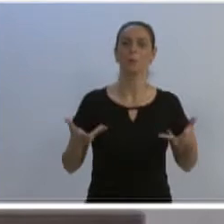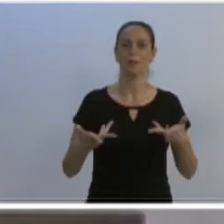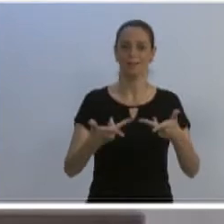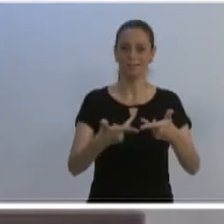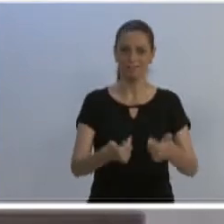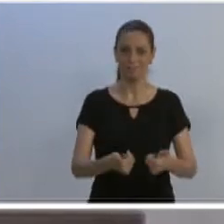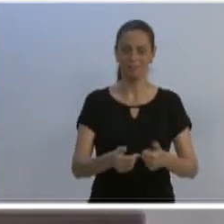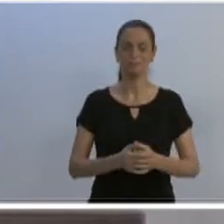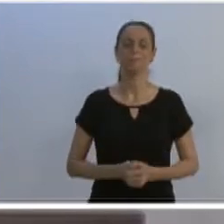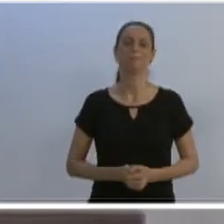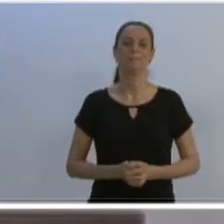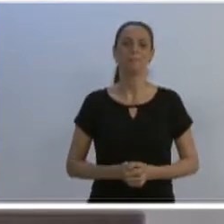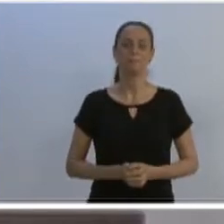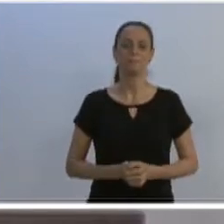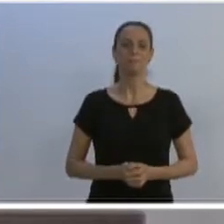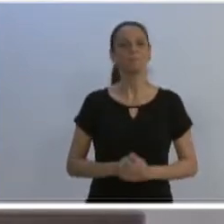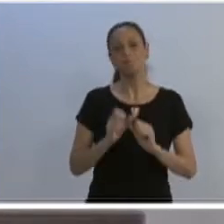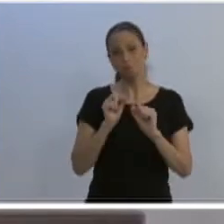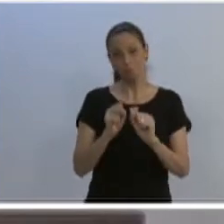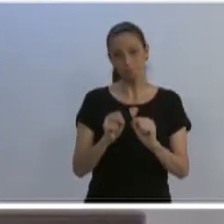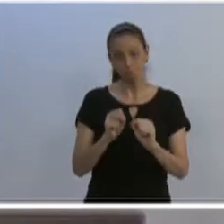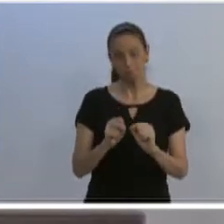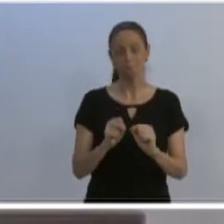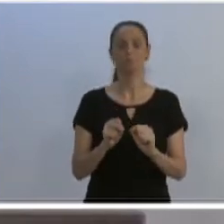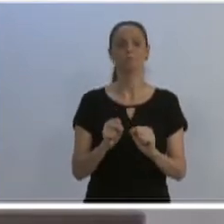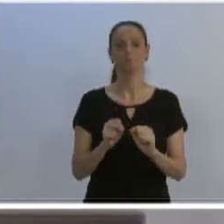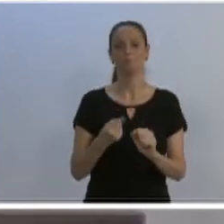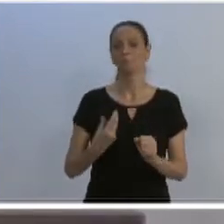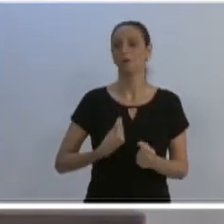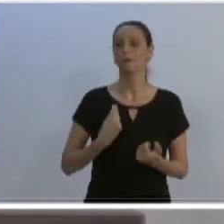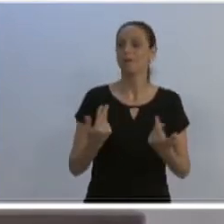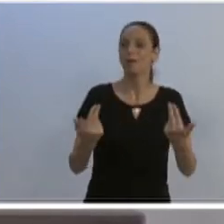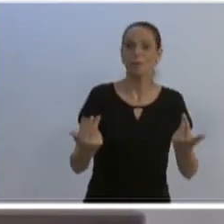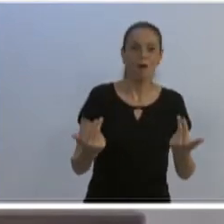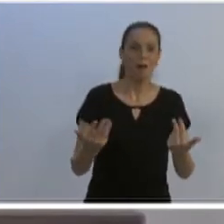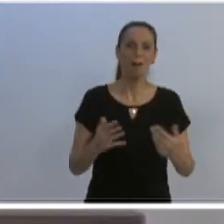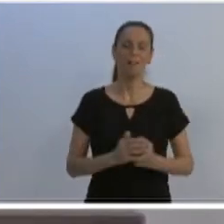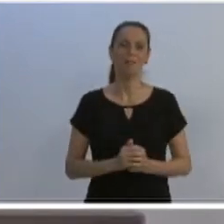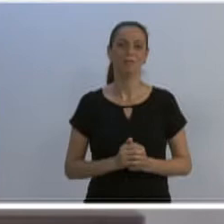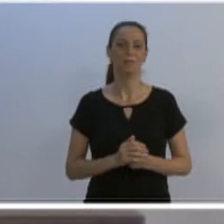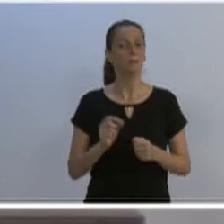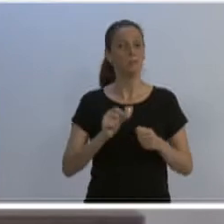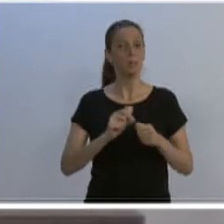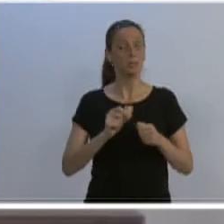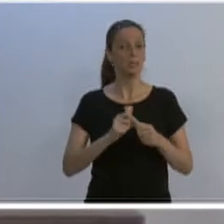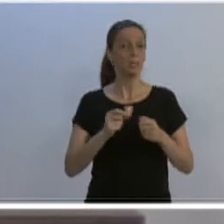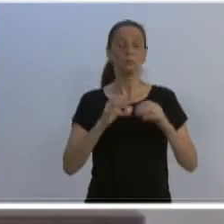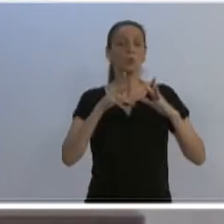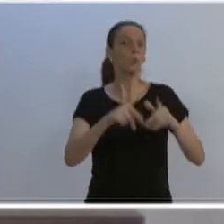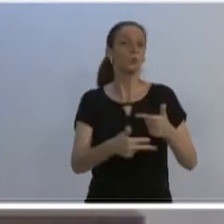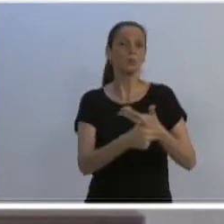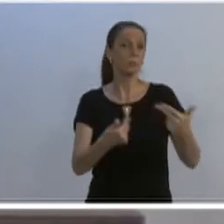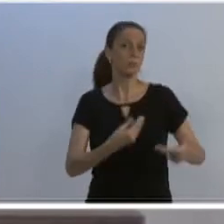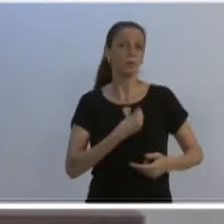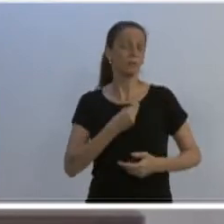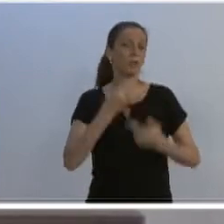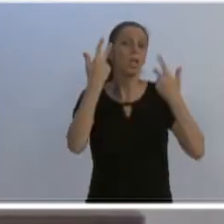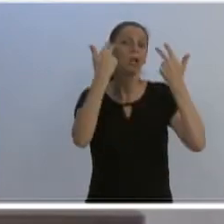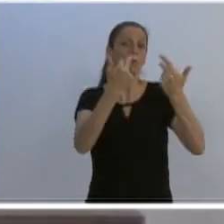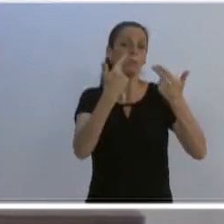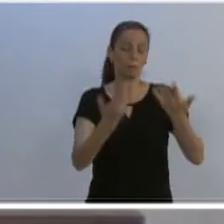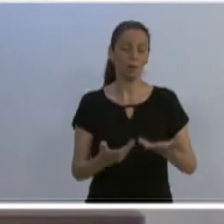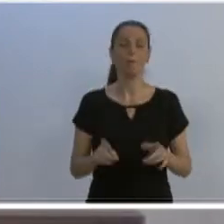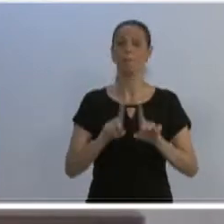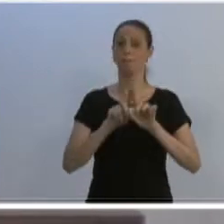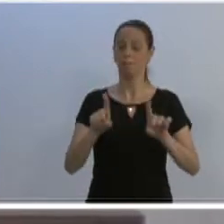vida adequada, que ela possa, assim como qualquer outra pessoa, desenvolver as suas atividades normalmente no seu dia a dia. Mas é